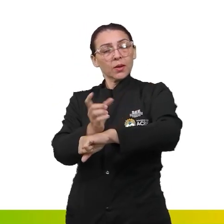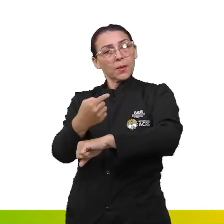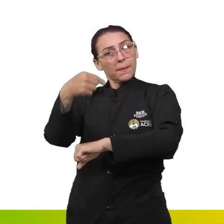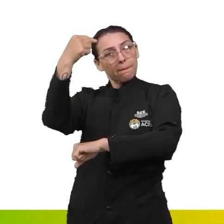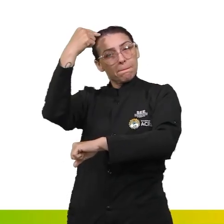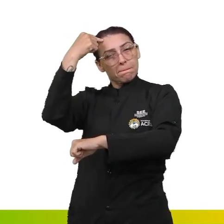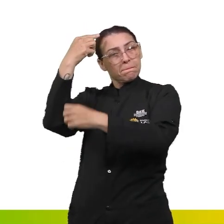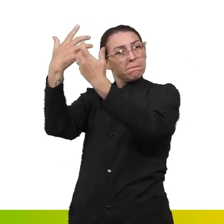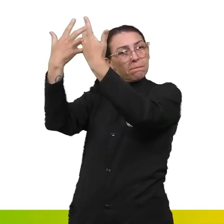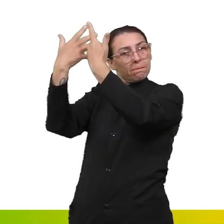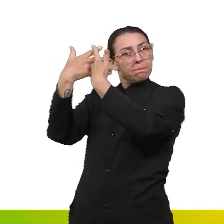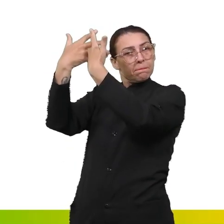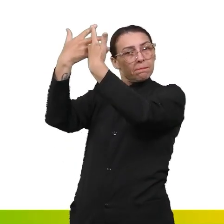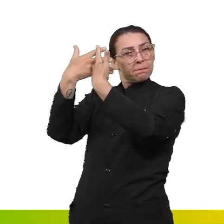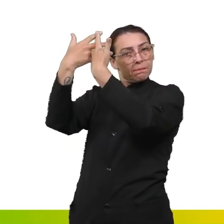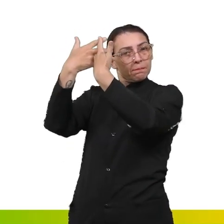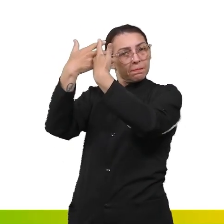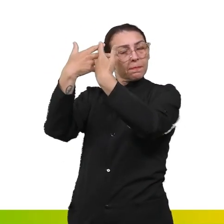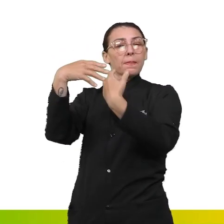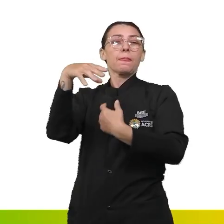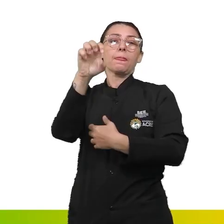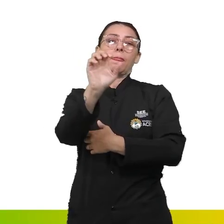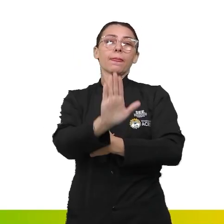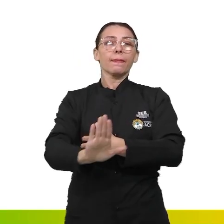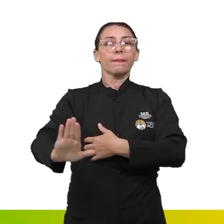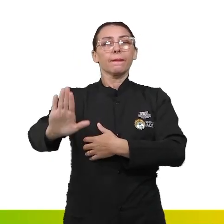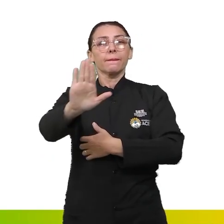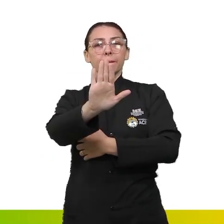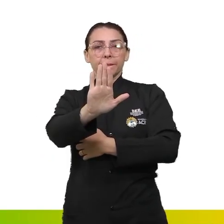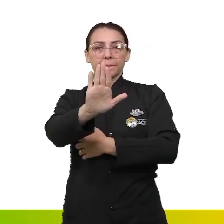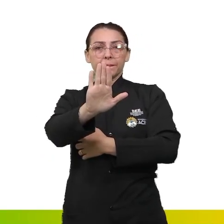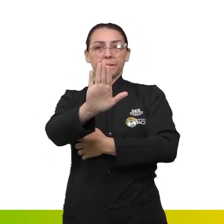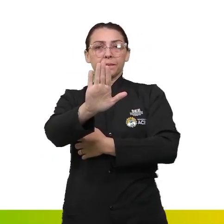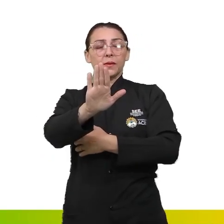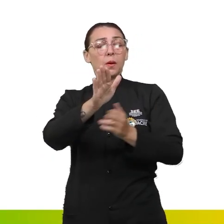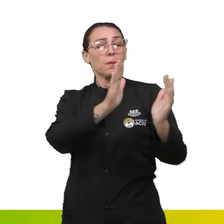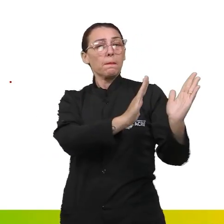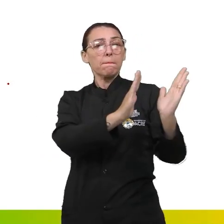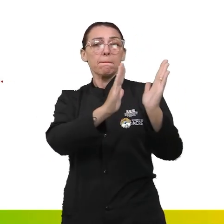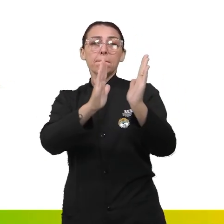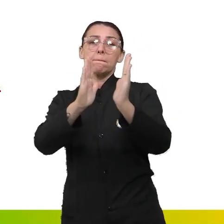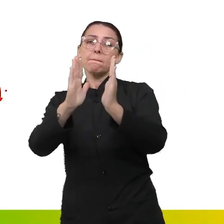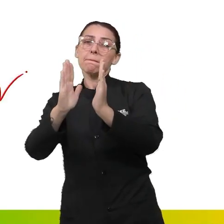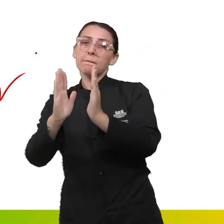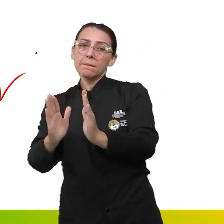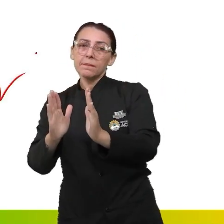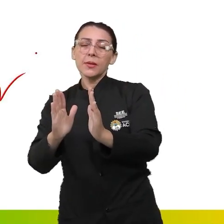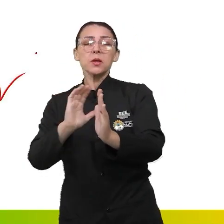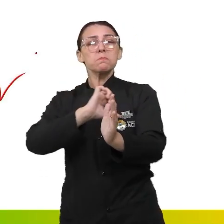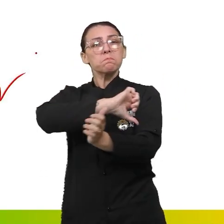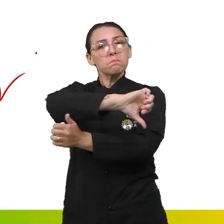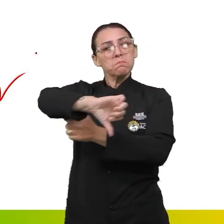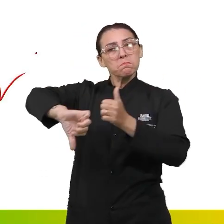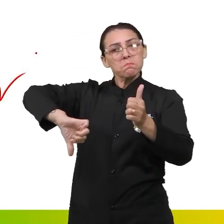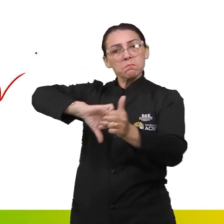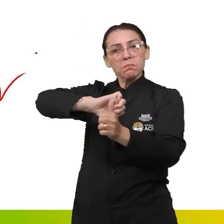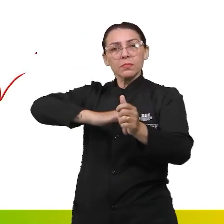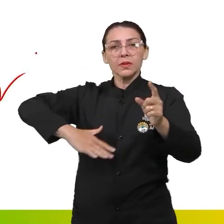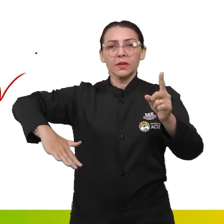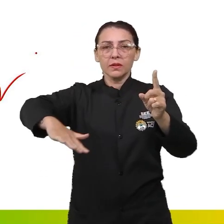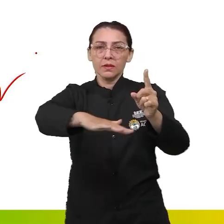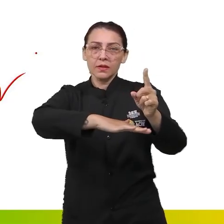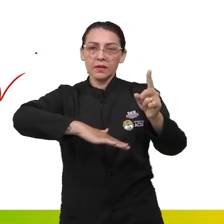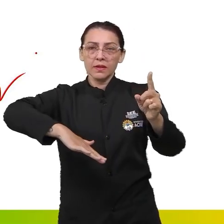e o pensamento europeu. Foi um período de grandes mudanças